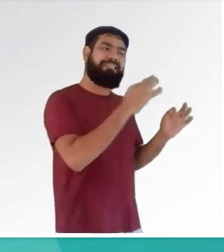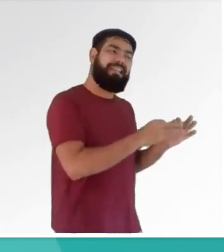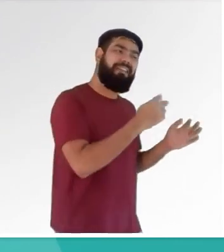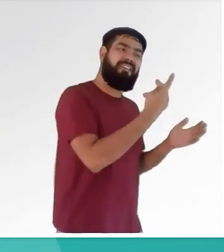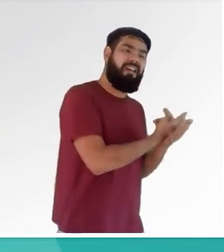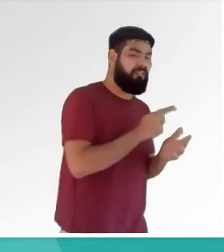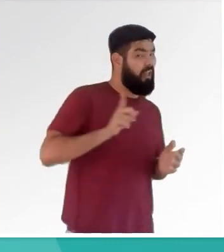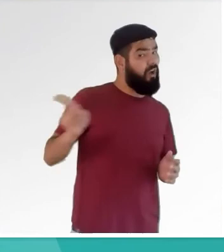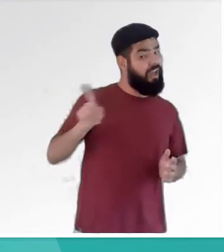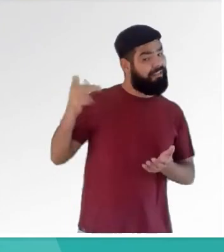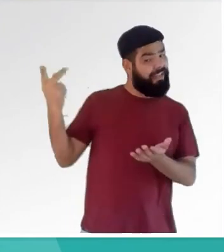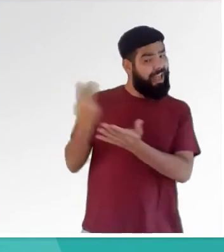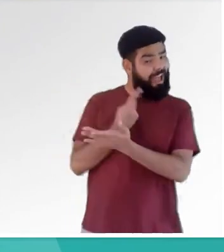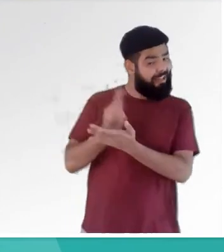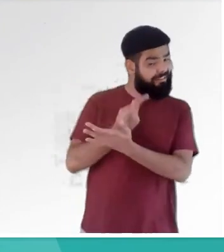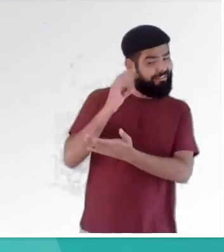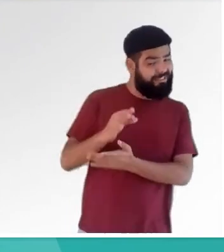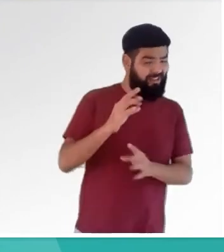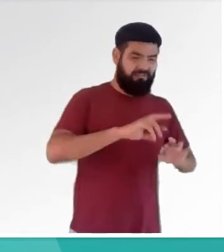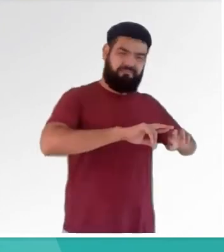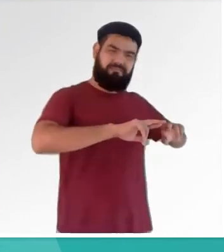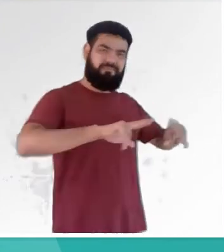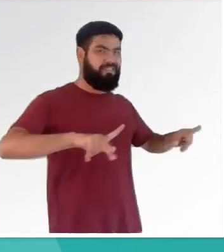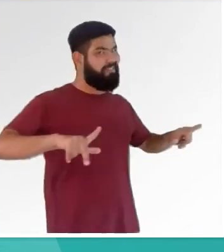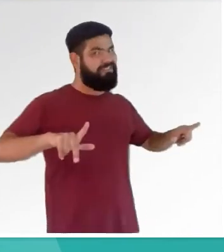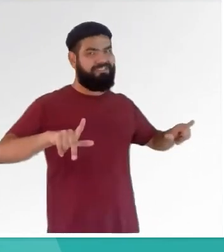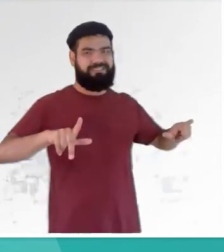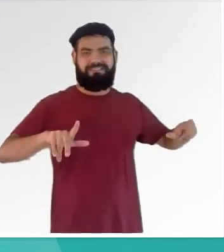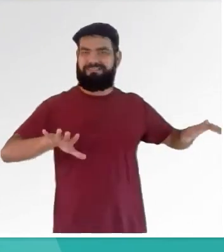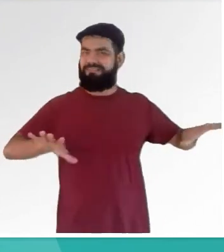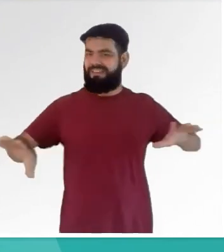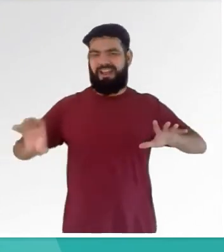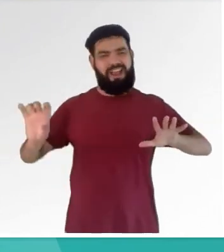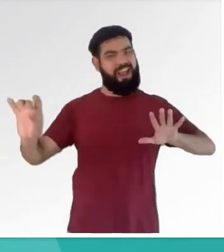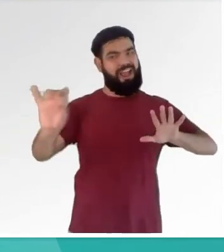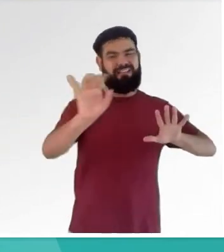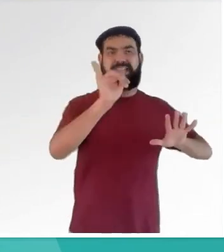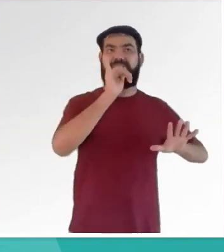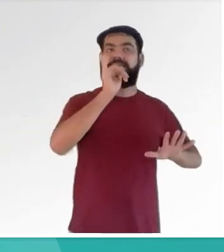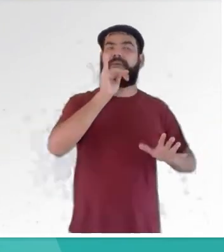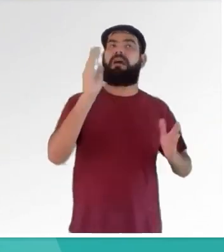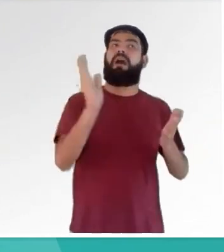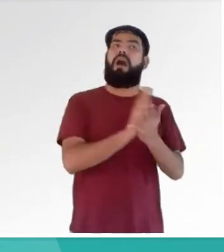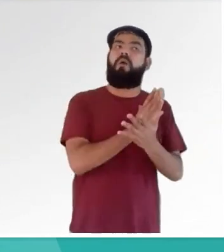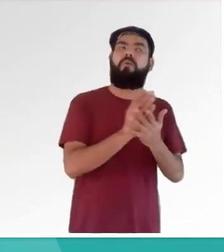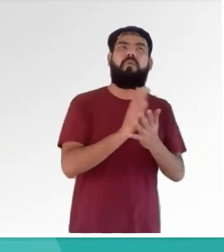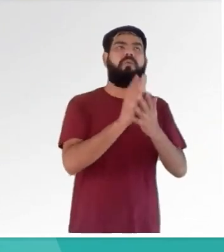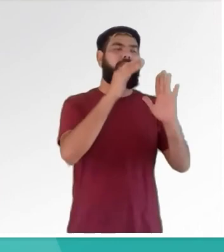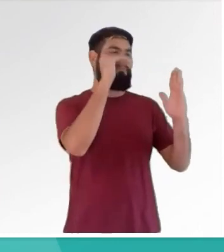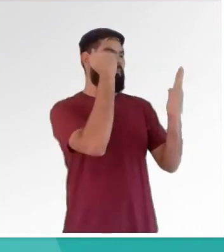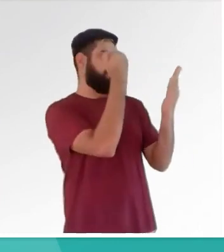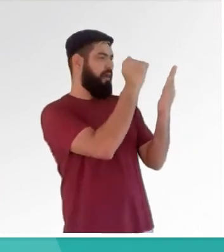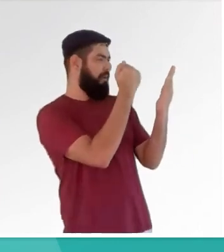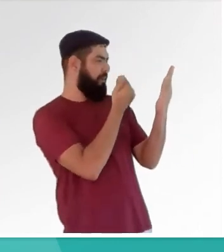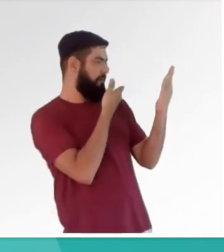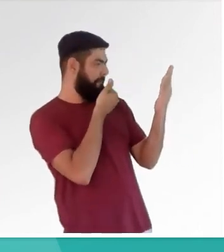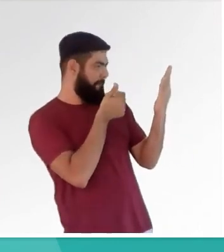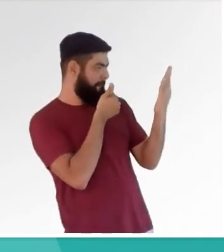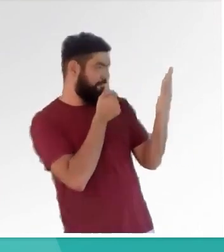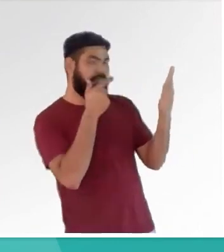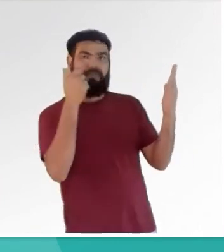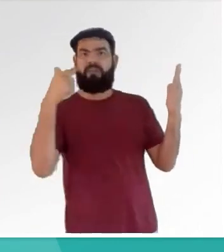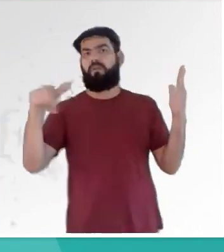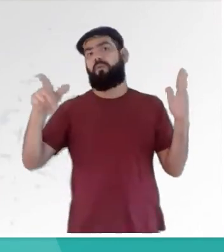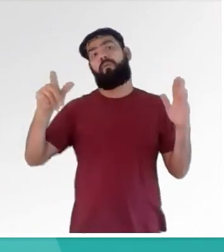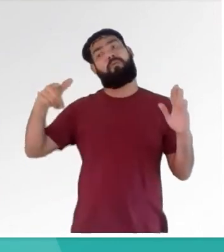Então tem religião que ensina tem suas normas, e outra religião tem outras